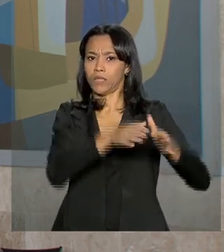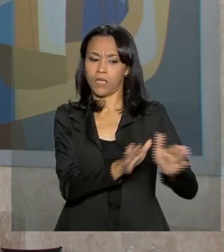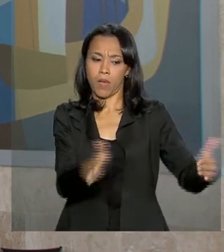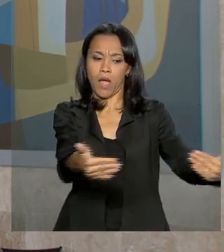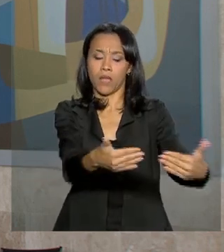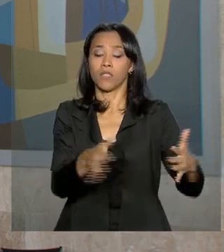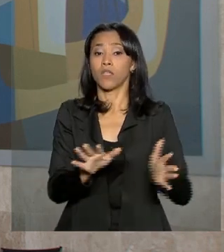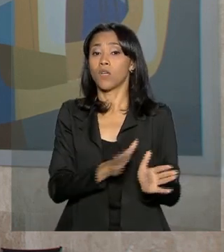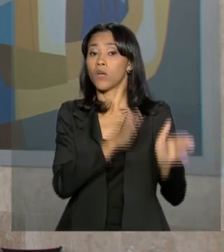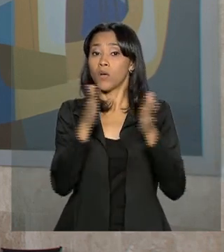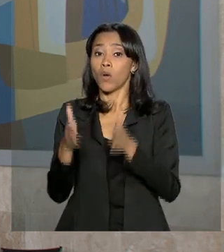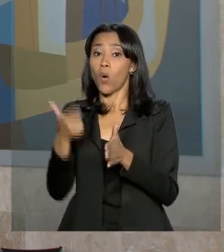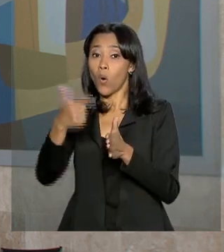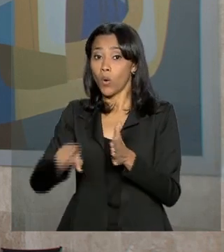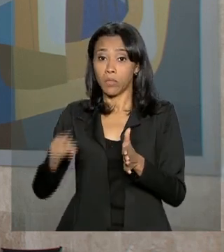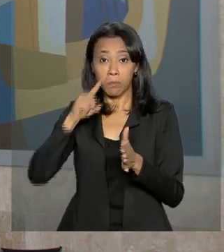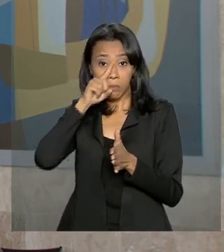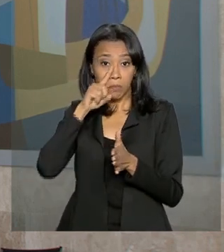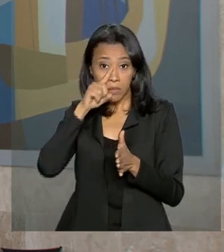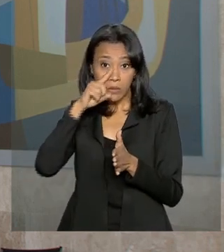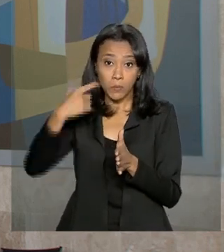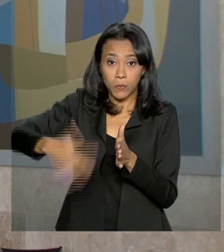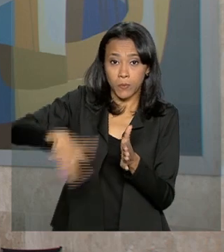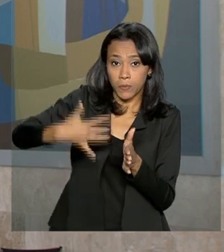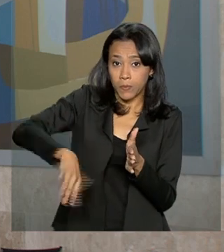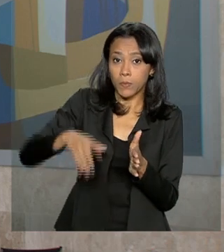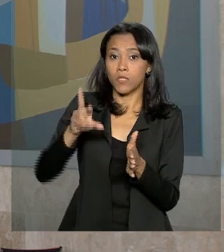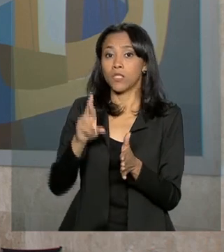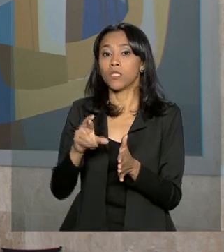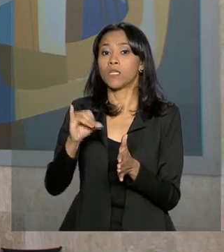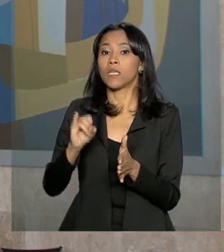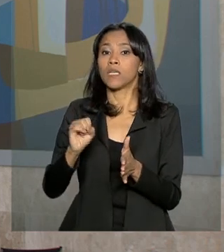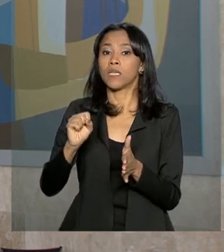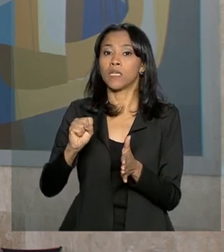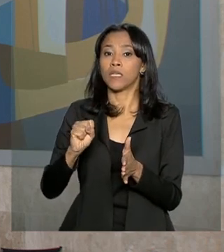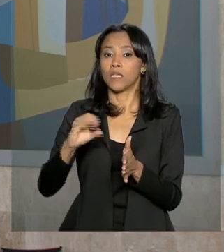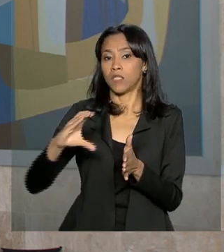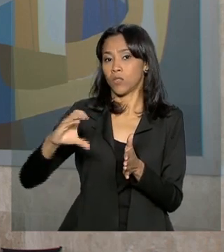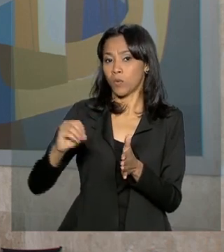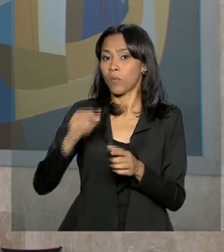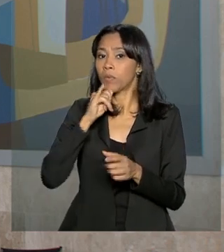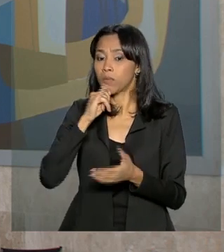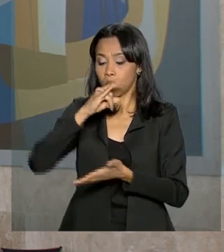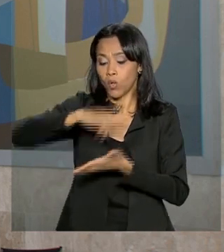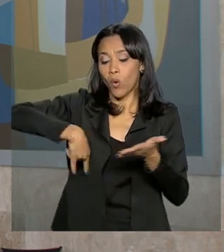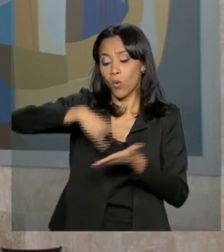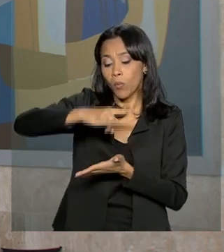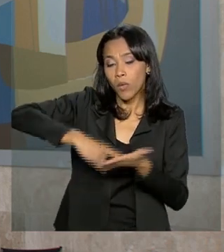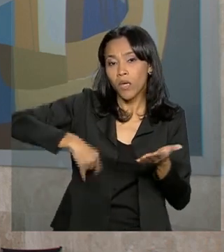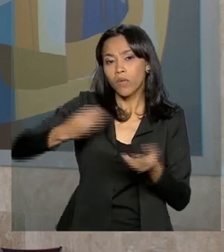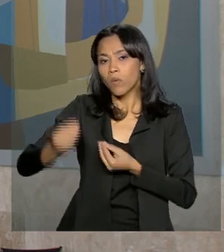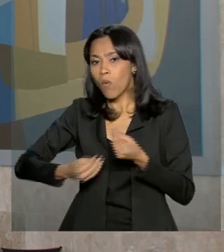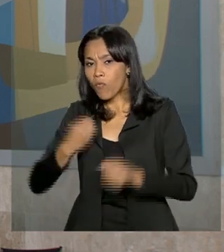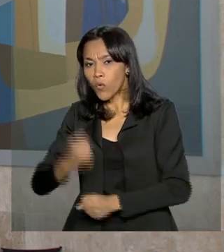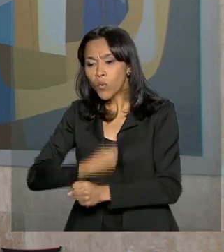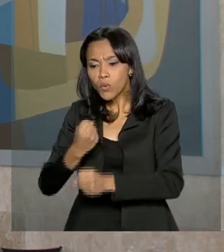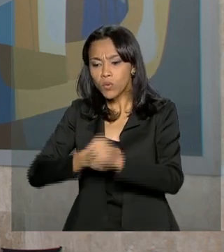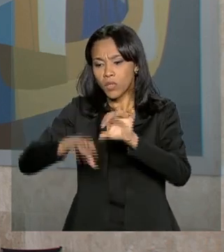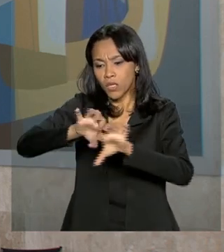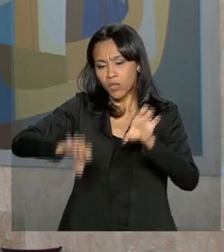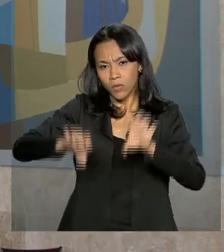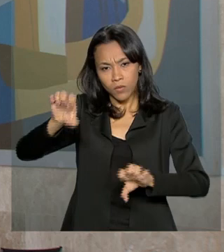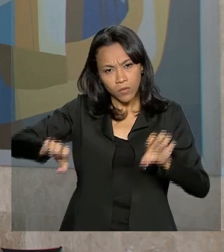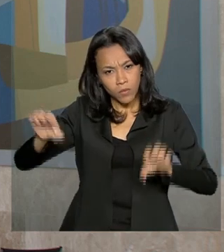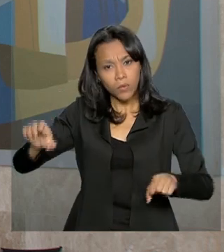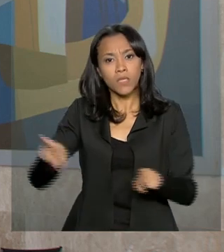risco, no critério de risco são avaliados itens como documentação do projeto e roteiros de inspeção de segurança